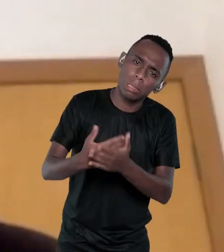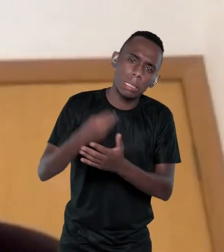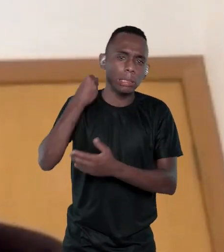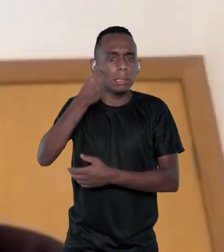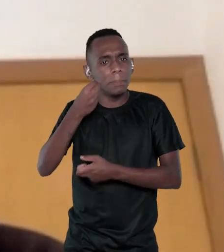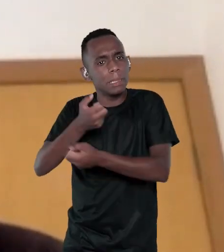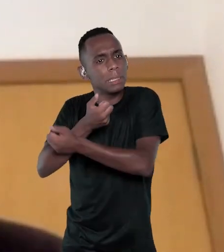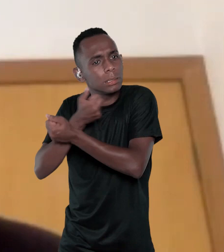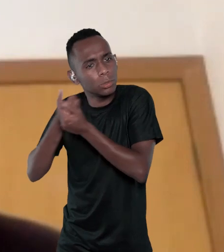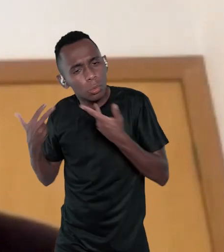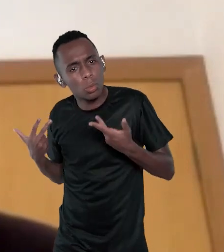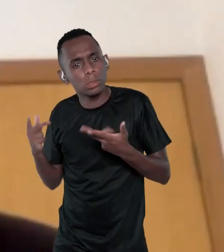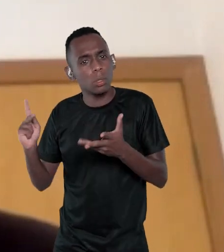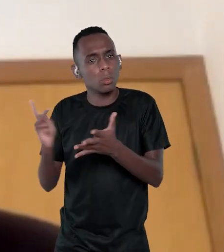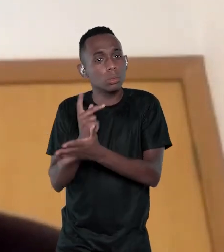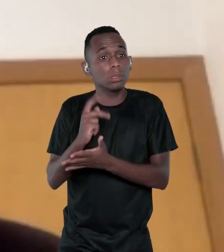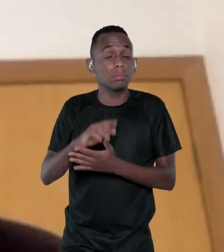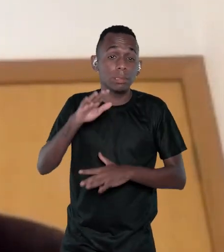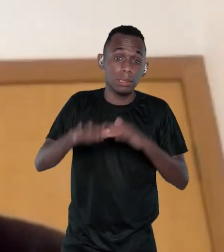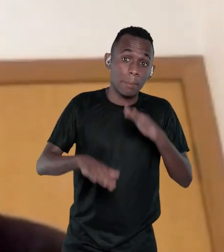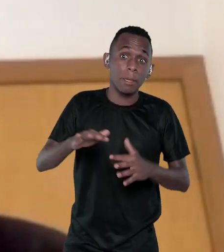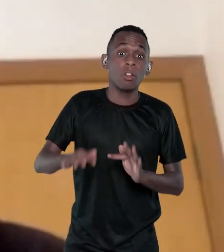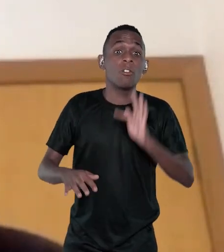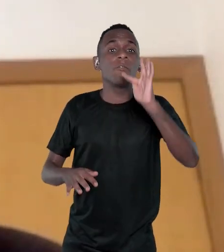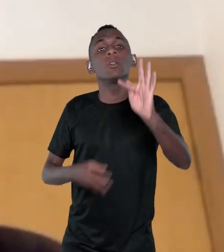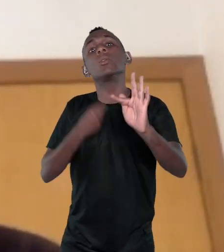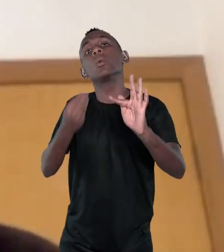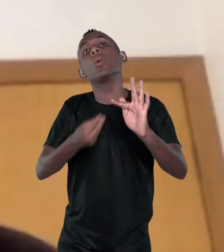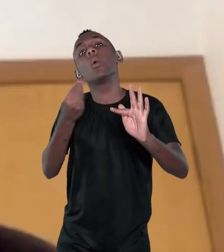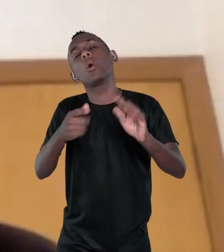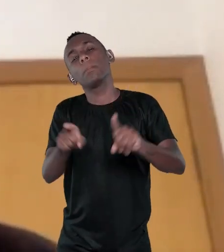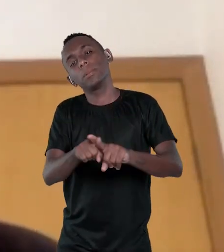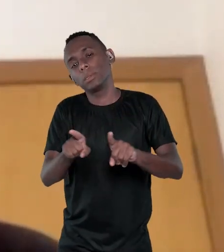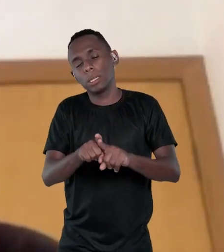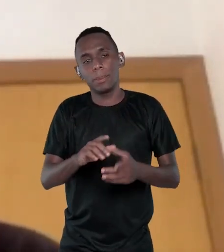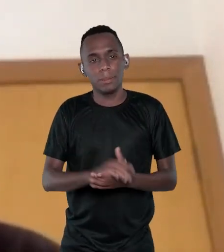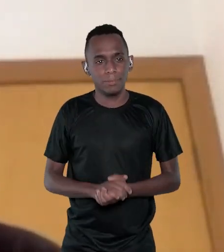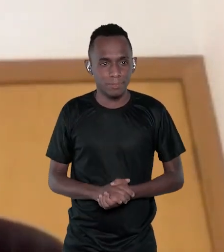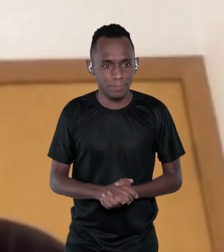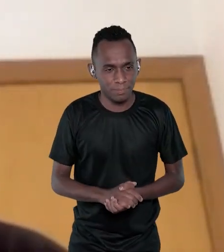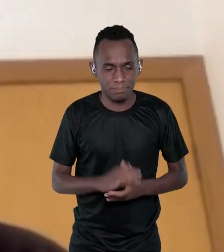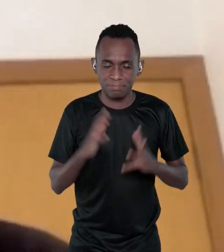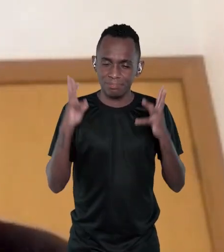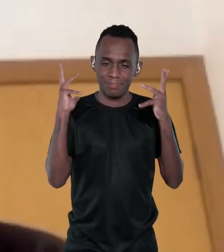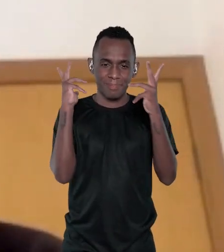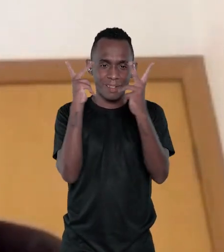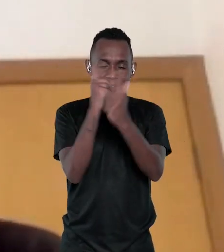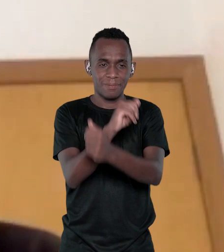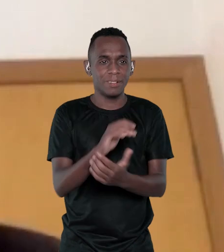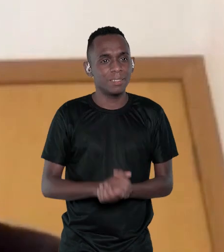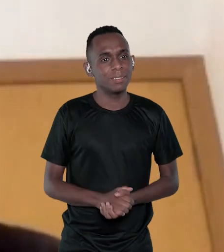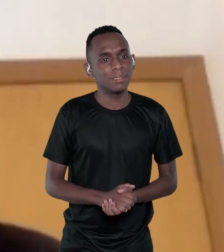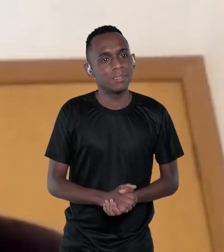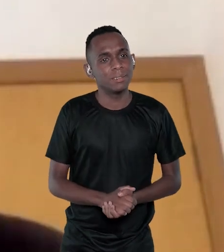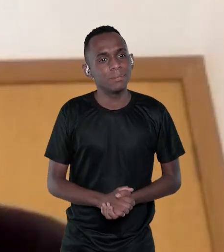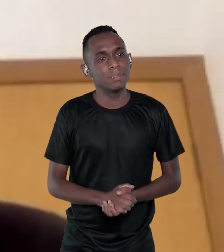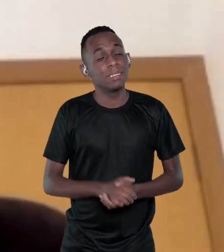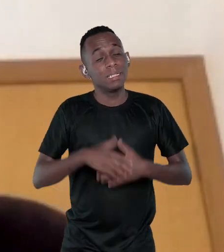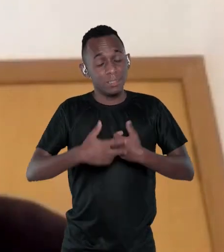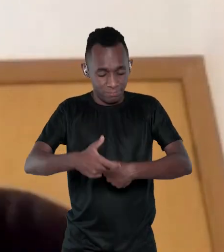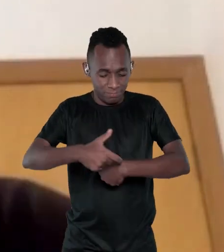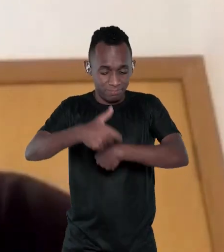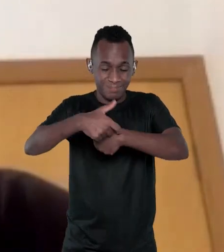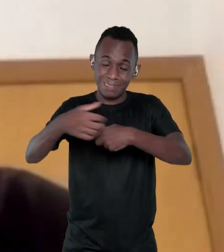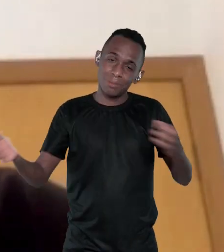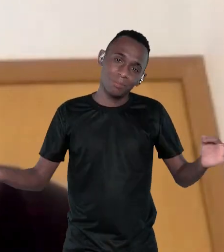vai perceber bem em que tempo eu vivi, e talvez eu viverei ainda